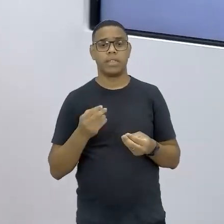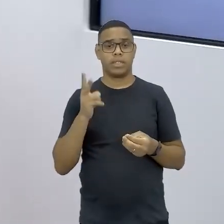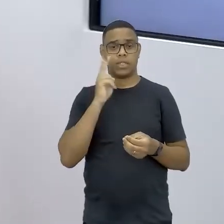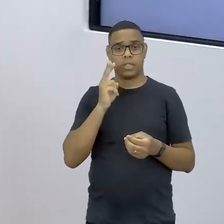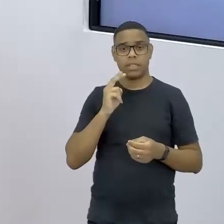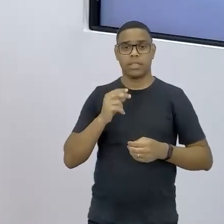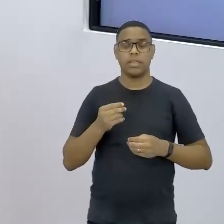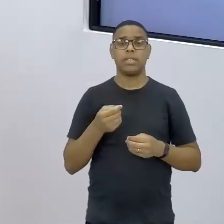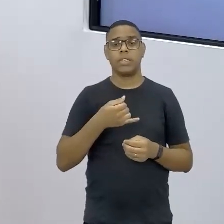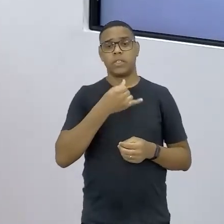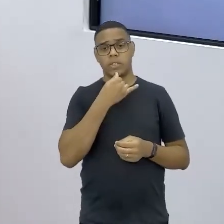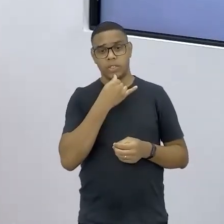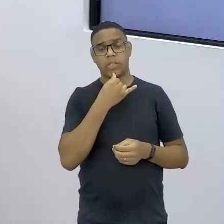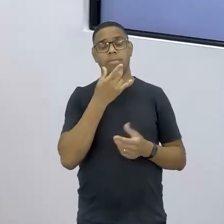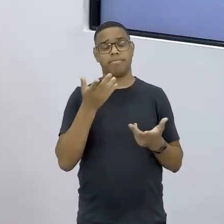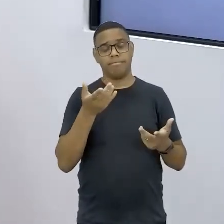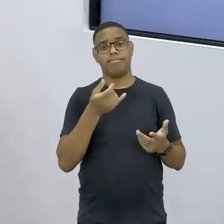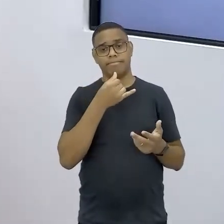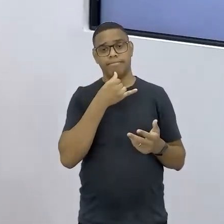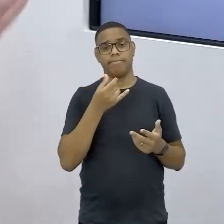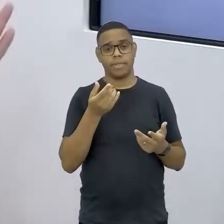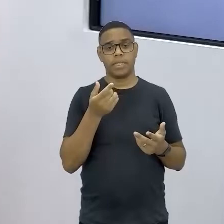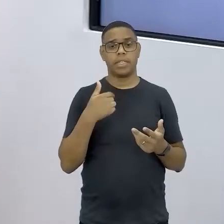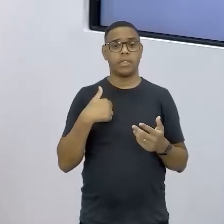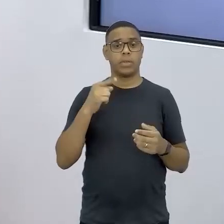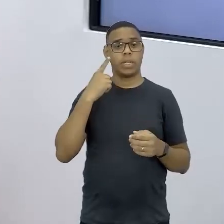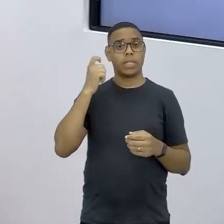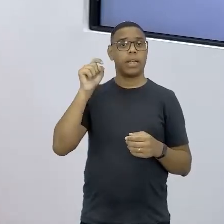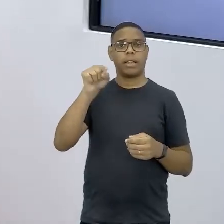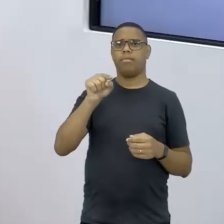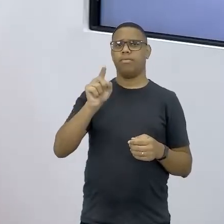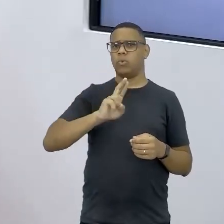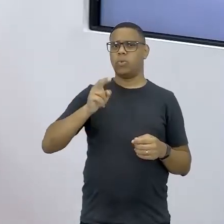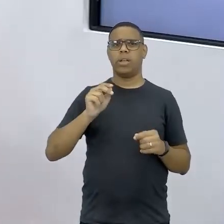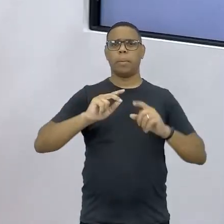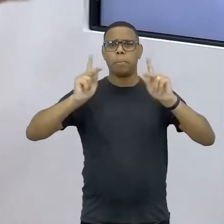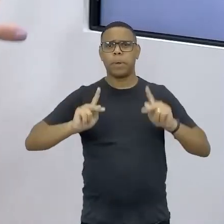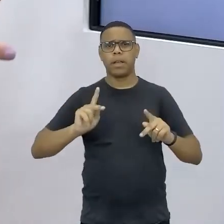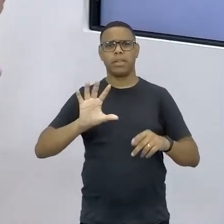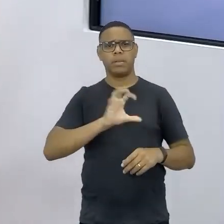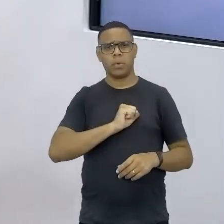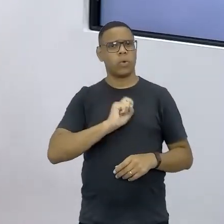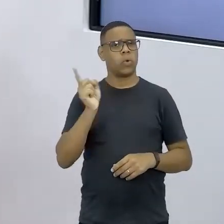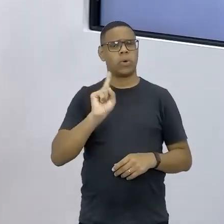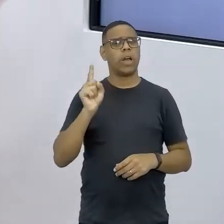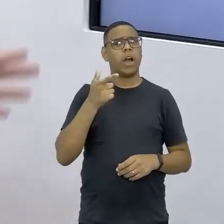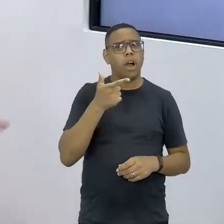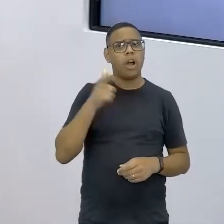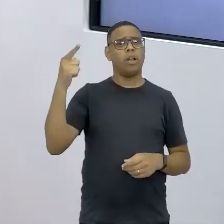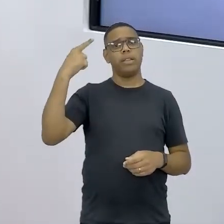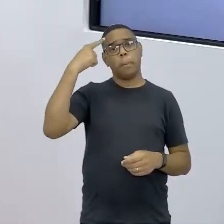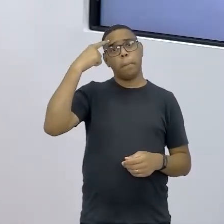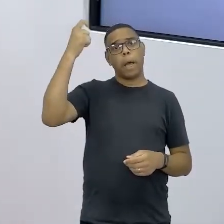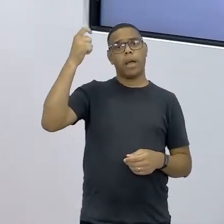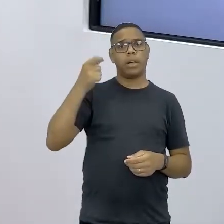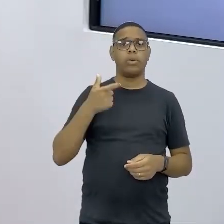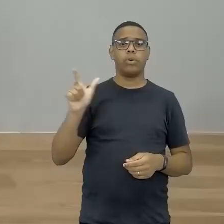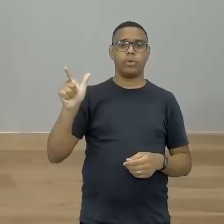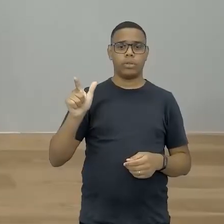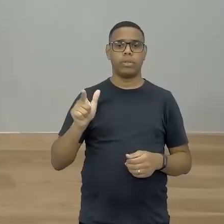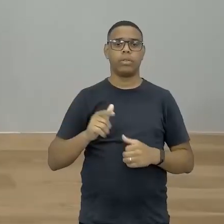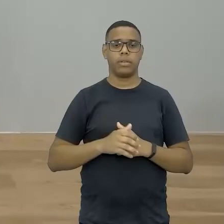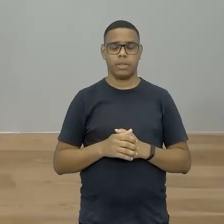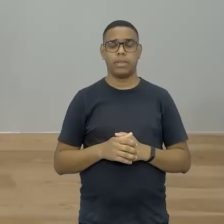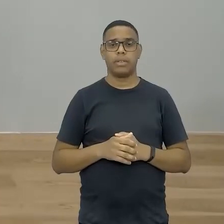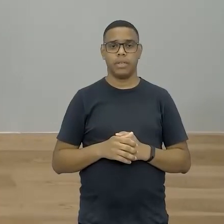ele ficou chateado, hashtag chateado, porque não era essa ideia, não era essa ideia de paz e amor, era outra ideia, e aí foi difundido,